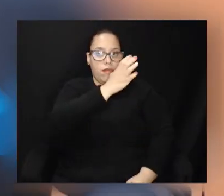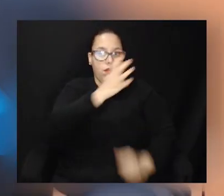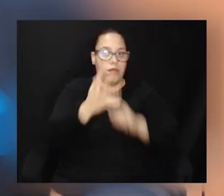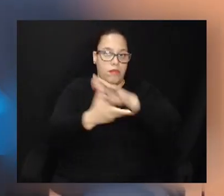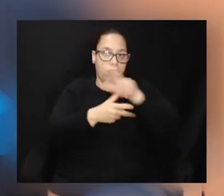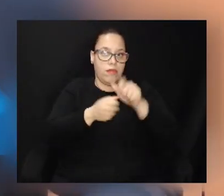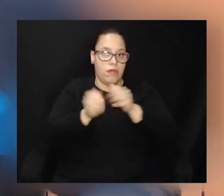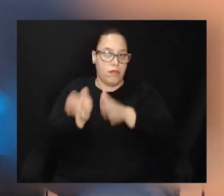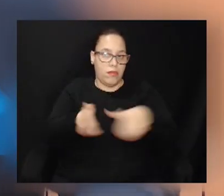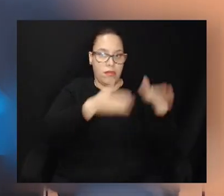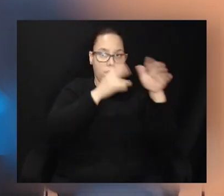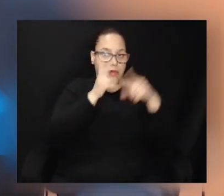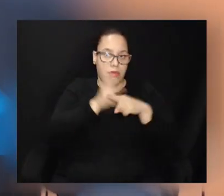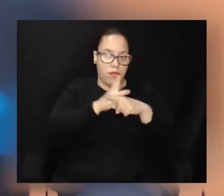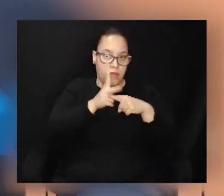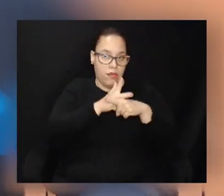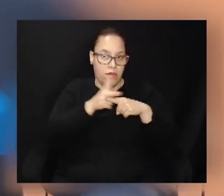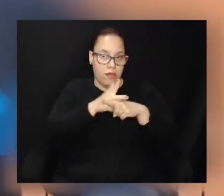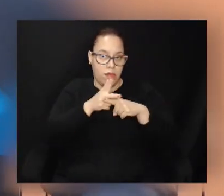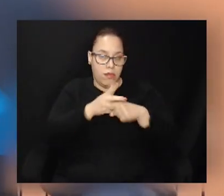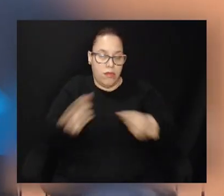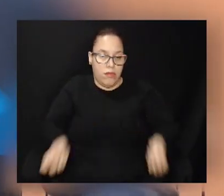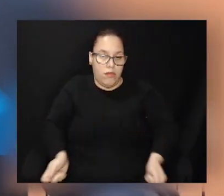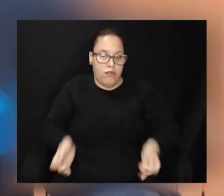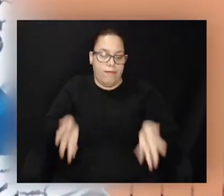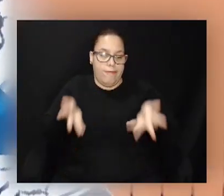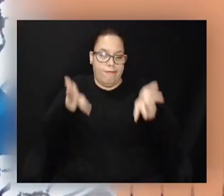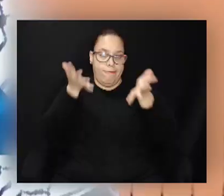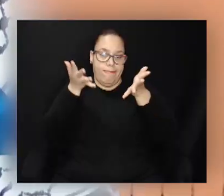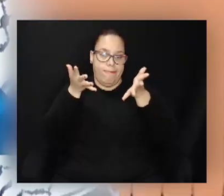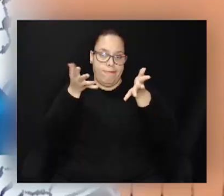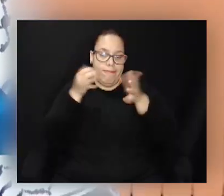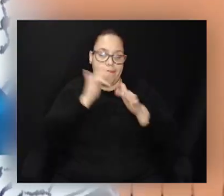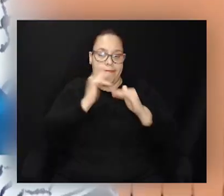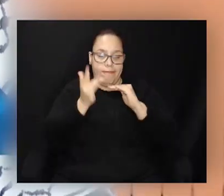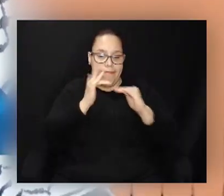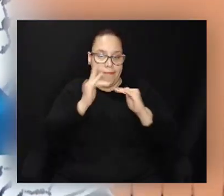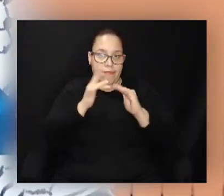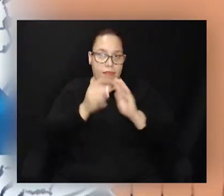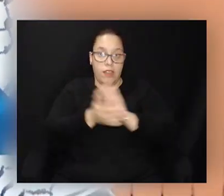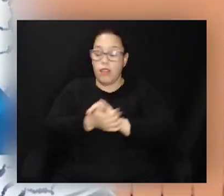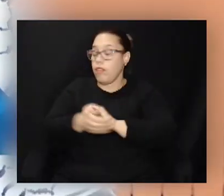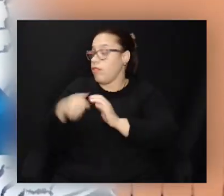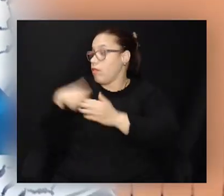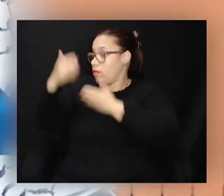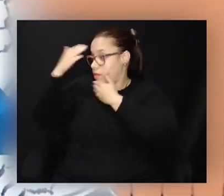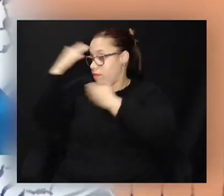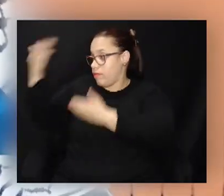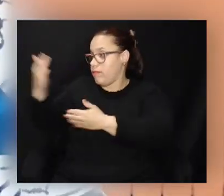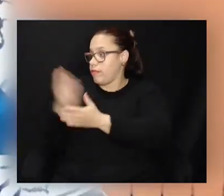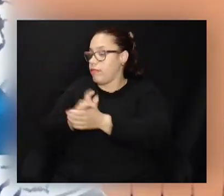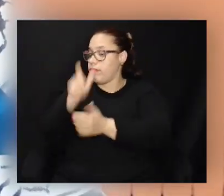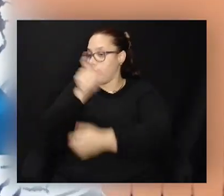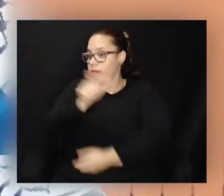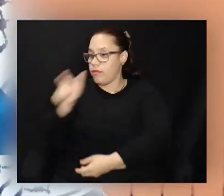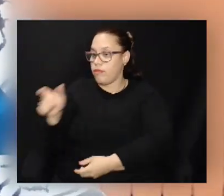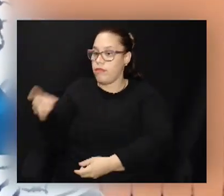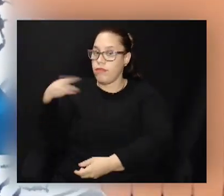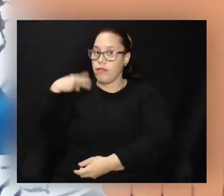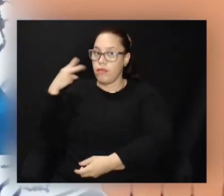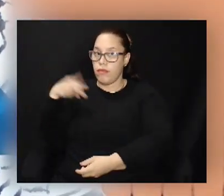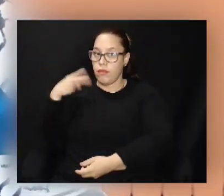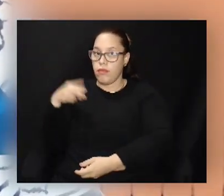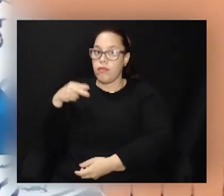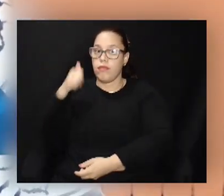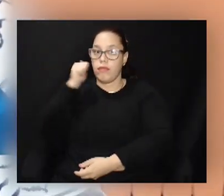vídeos e se autopromover nas redes sociais. Quero agradecer a cada vereador e vereadora